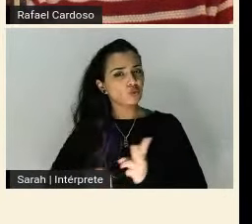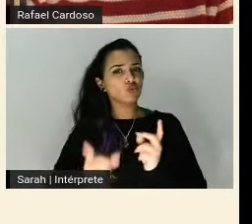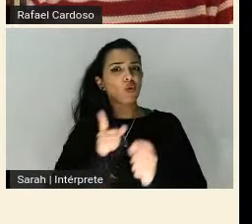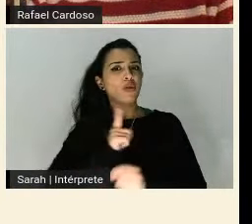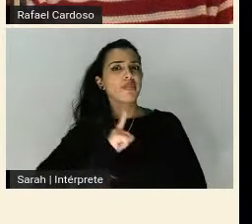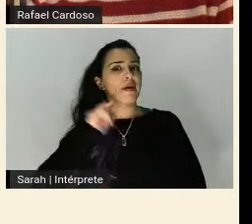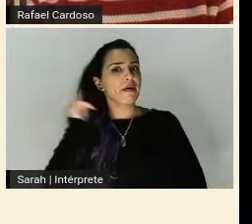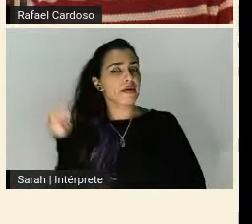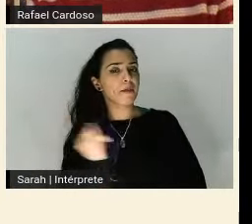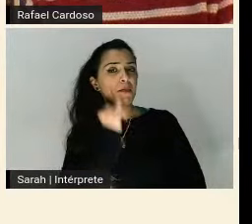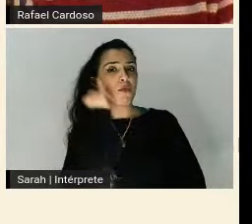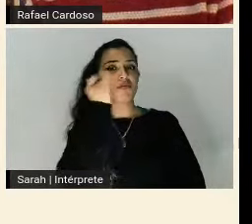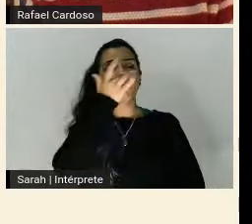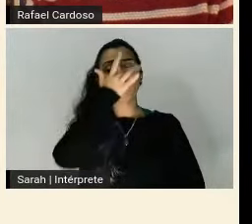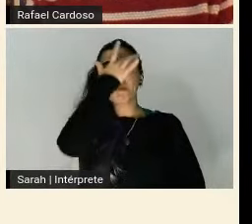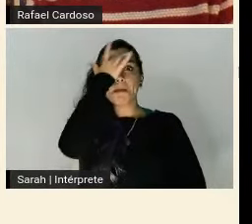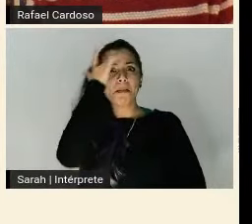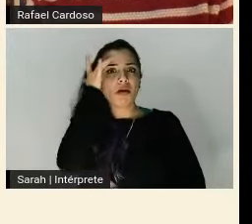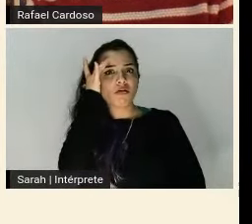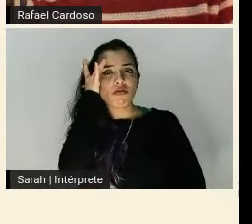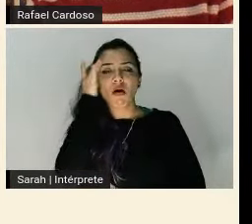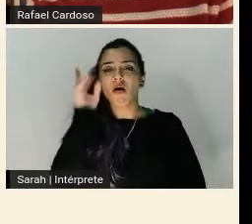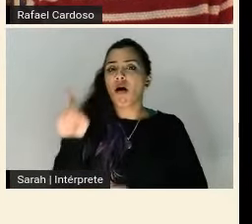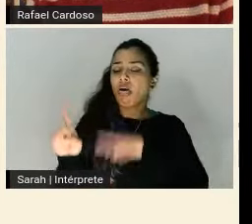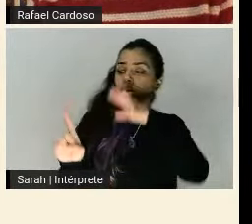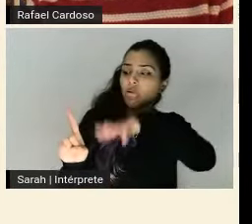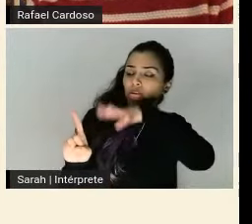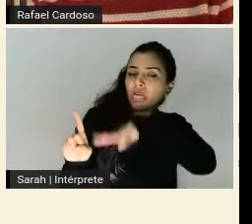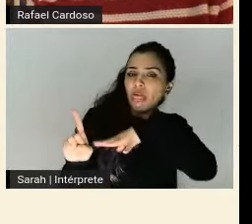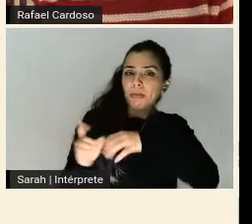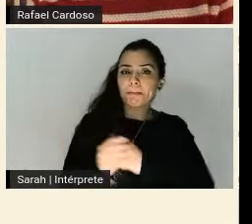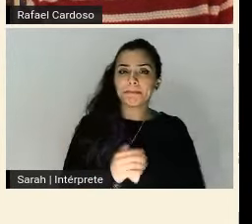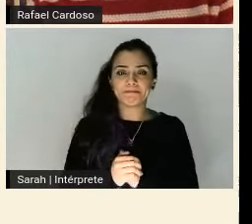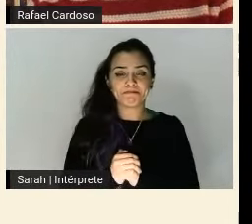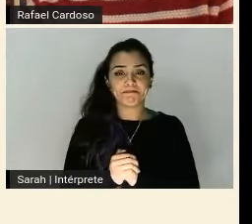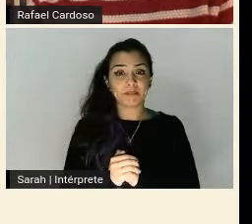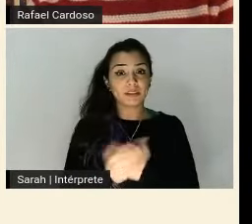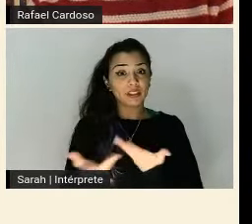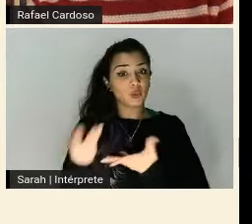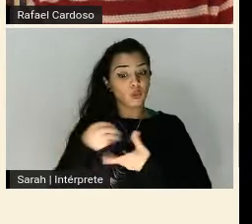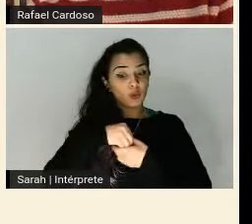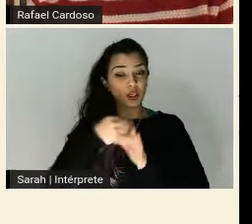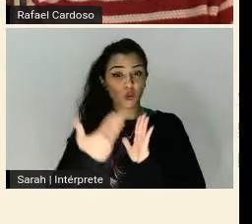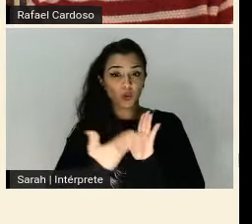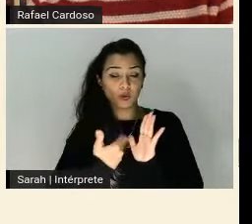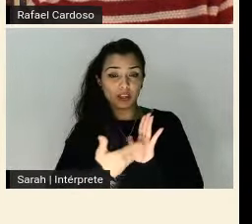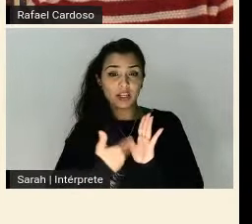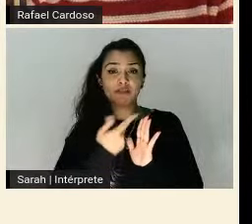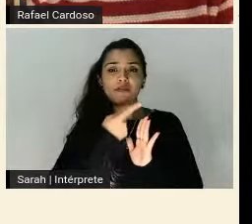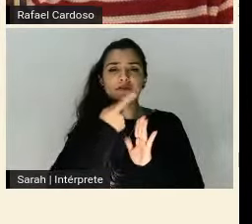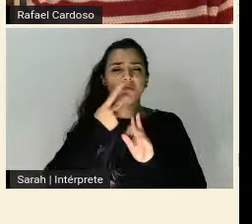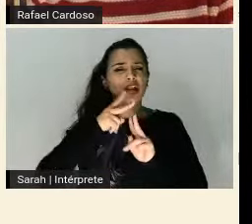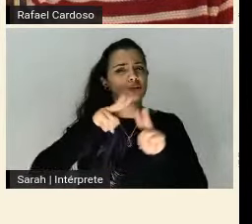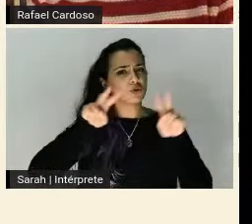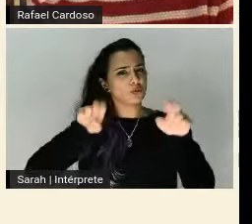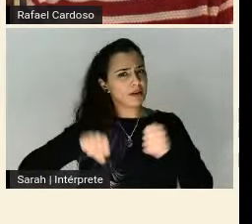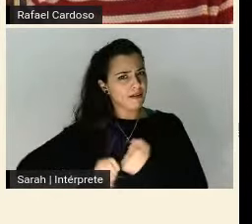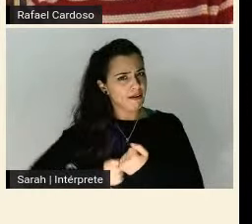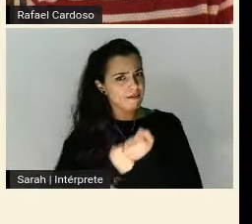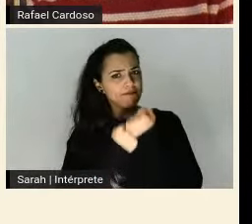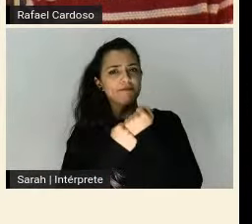simples admiração. O livro opera efetivamente como uma defesa e apropriação de seu